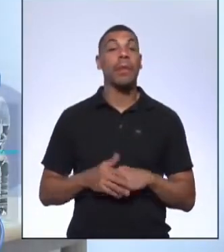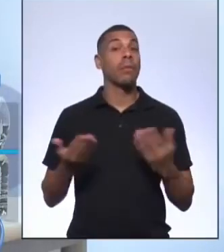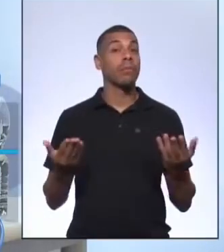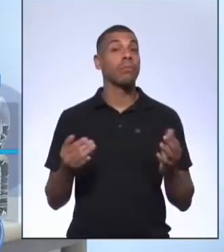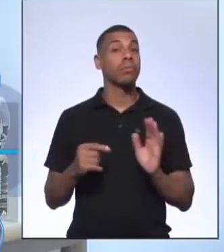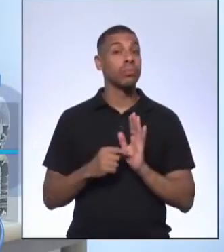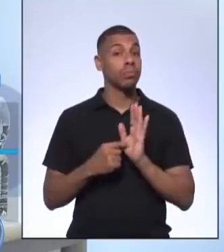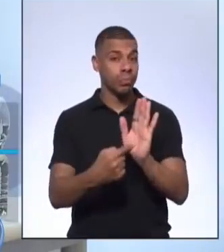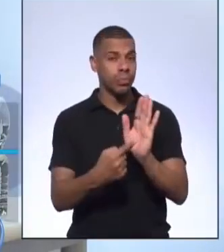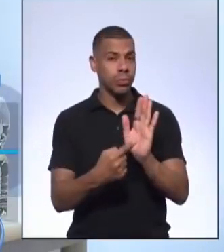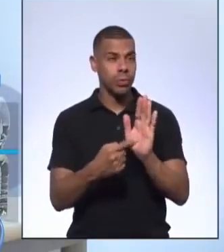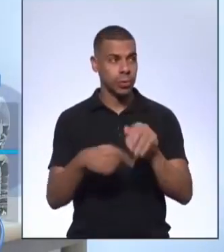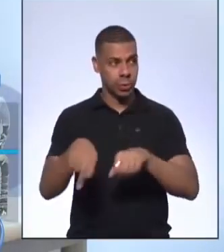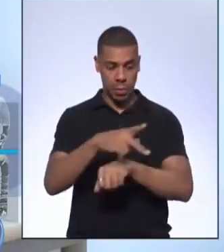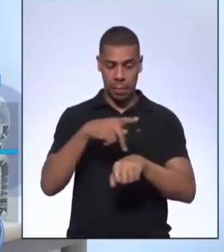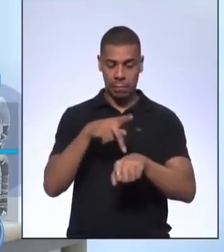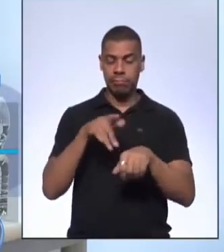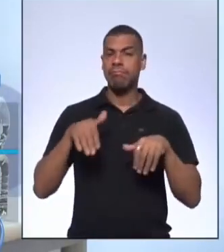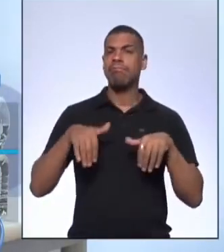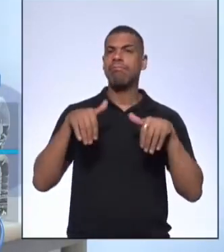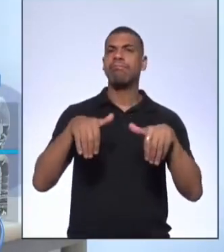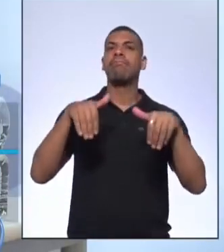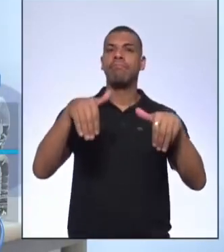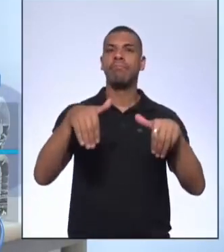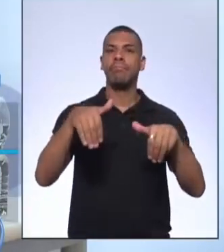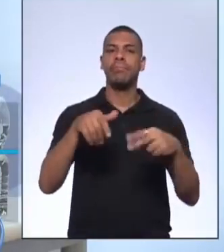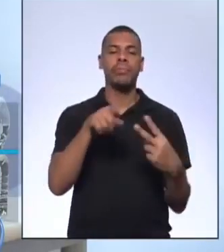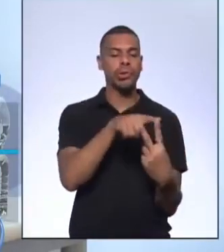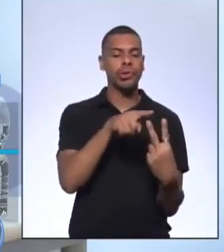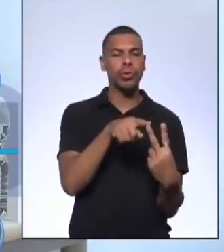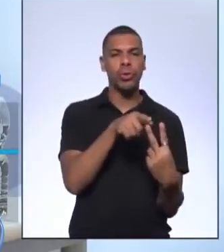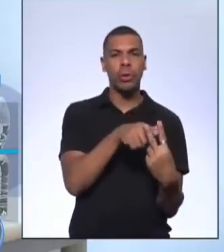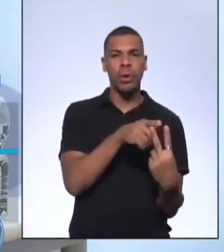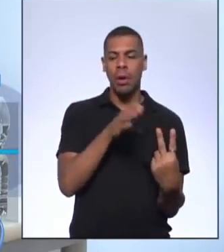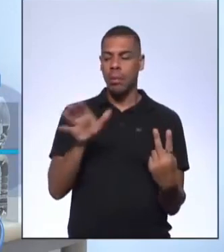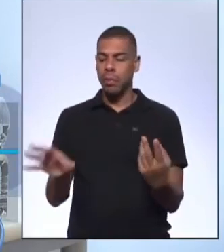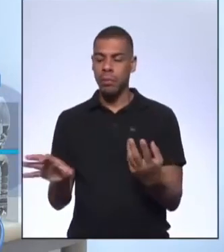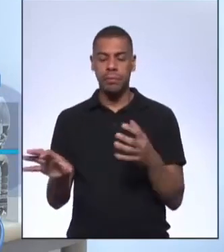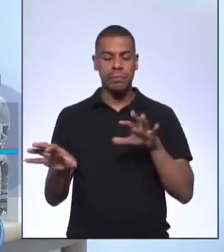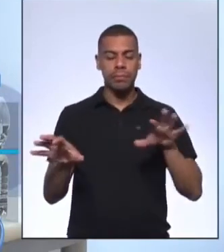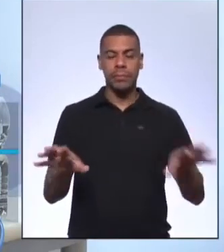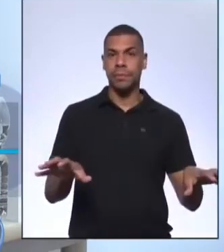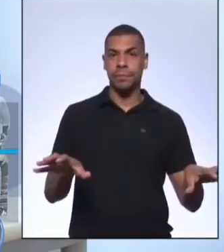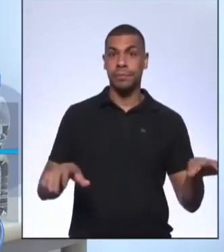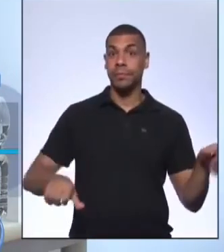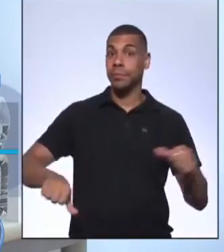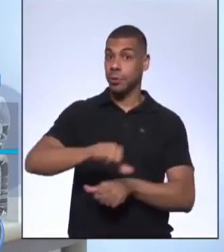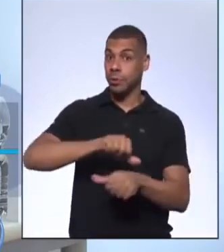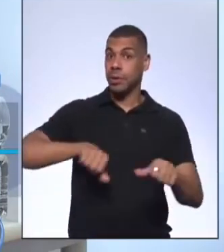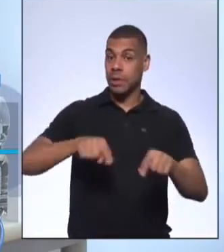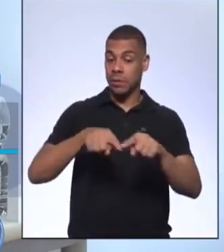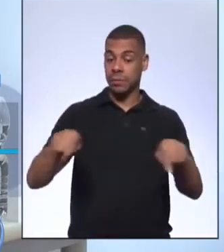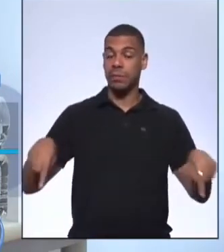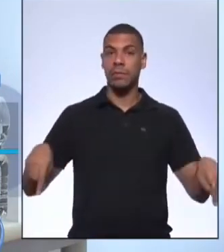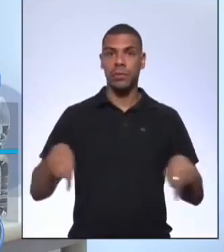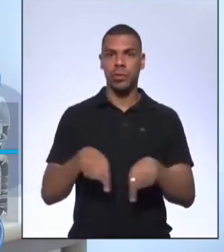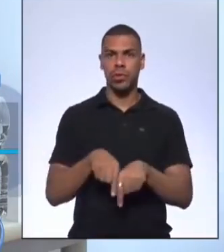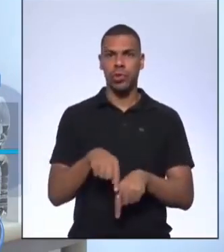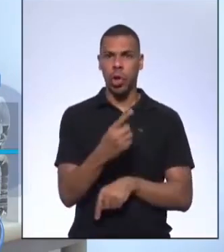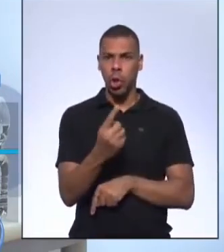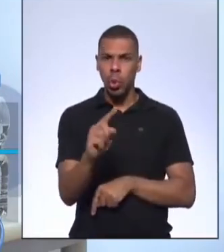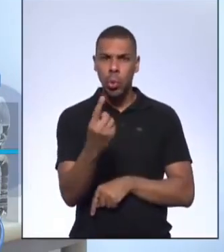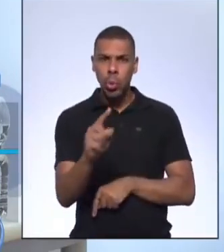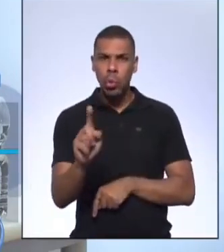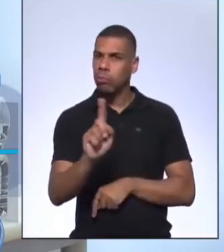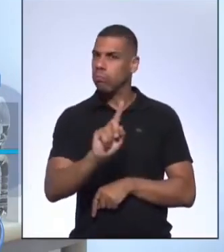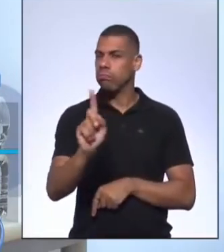exemplo da Austrália, nós vimos esses 2 momentos de transformações territoriais. Não foram os únicos,